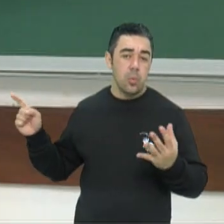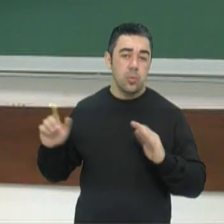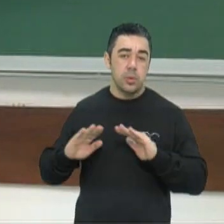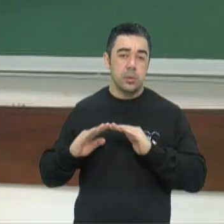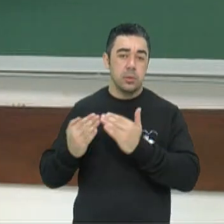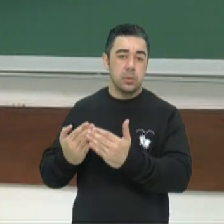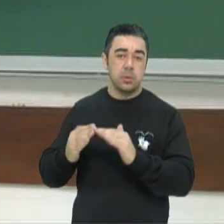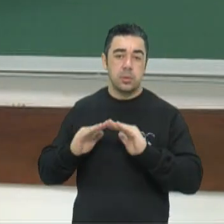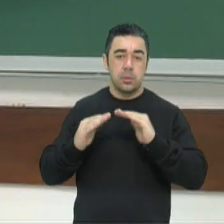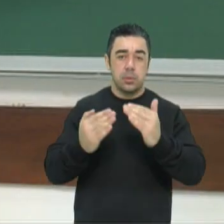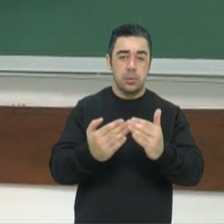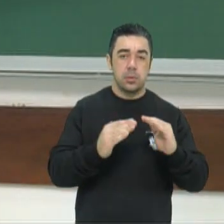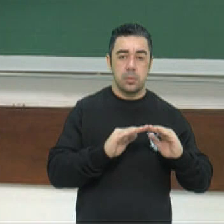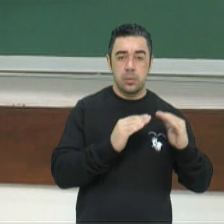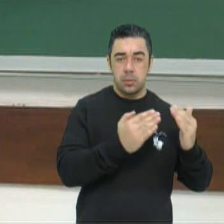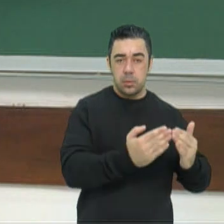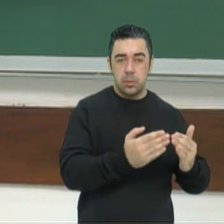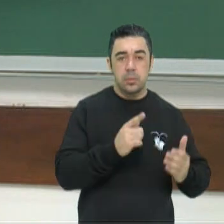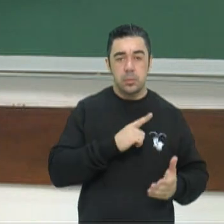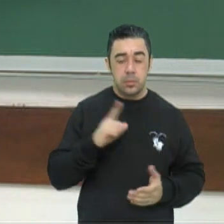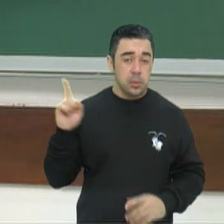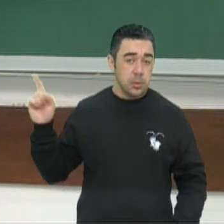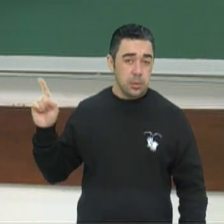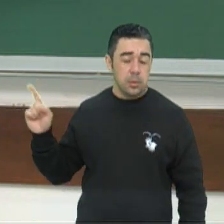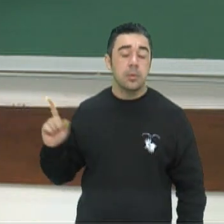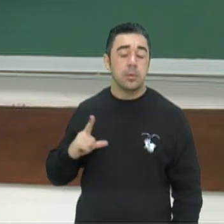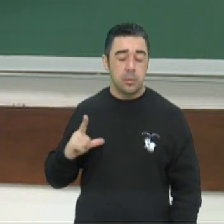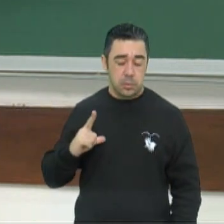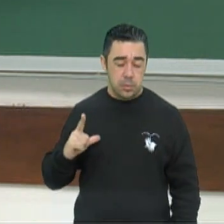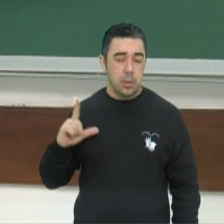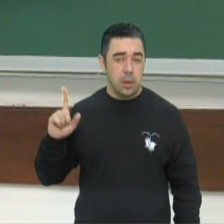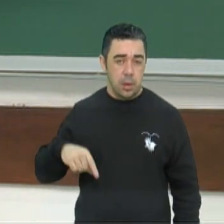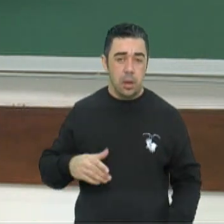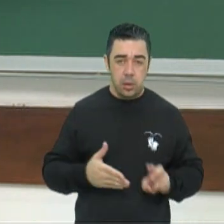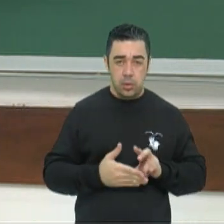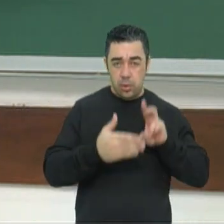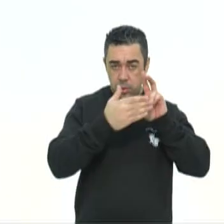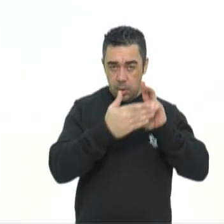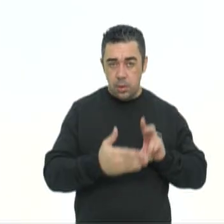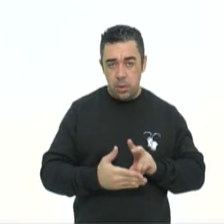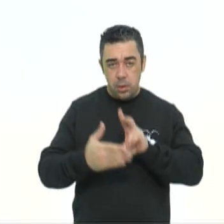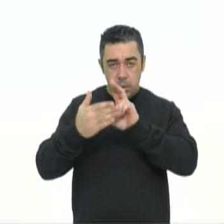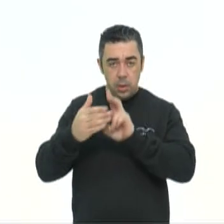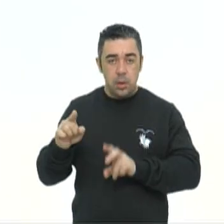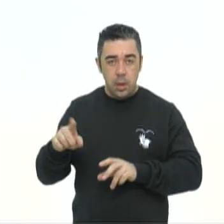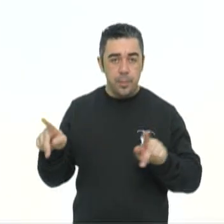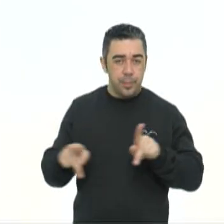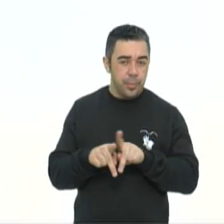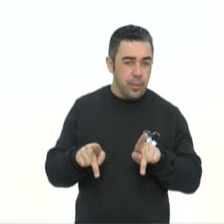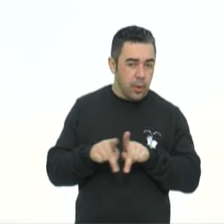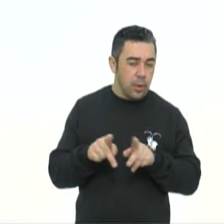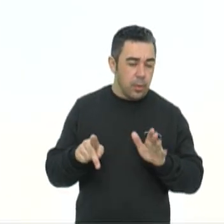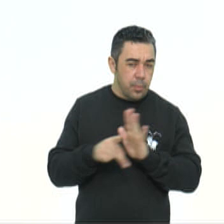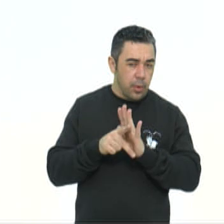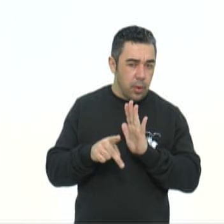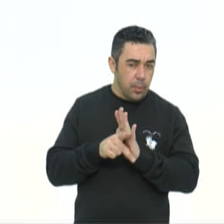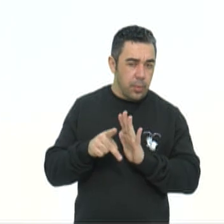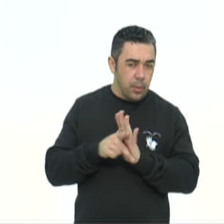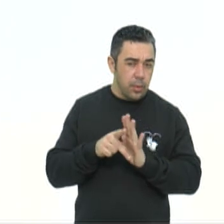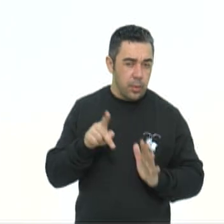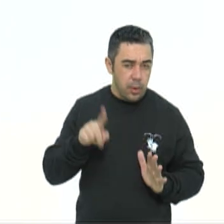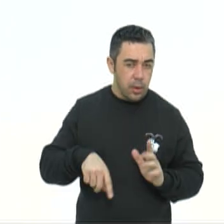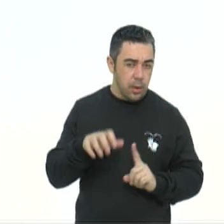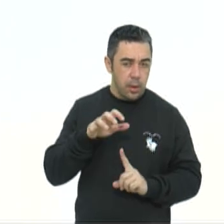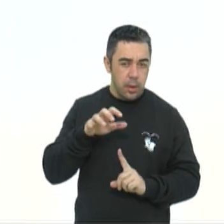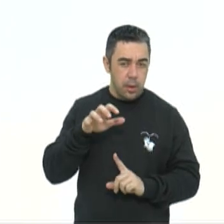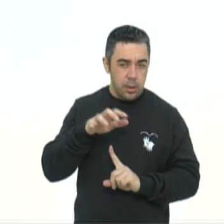tá? E aí a gente percebe que temos aldeamentos indígenas, em várias regiões do estado.